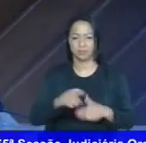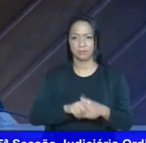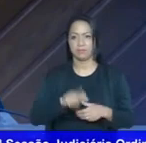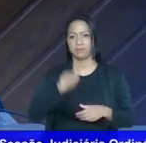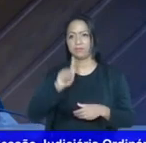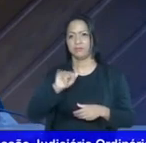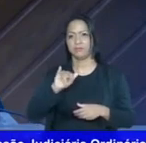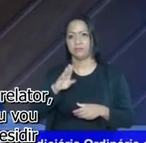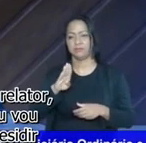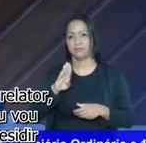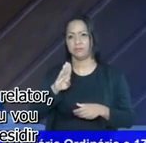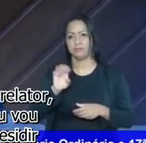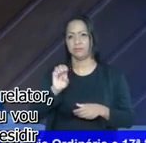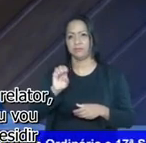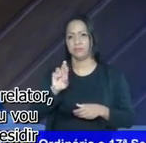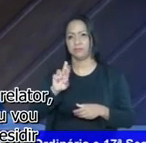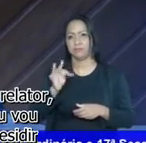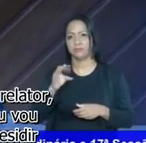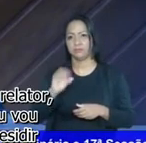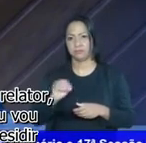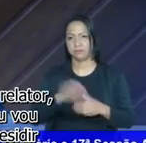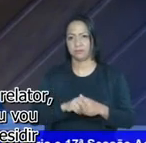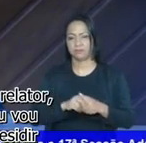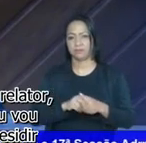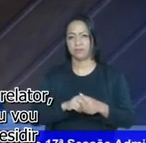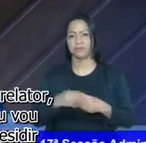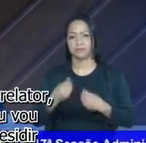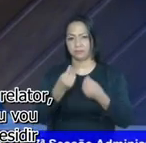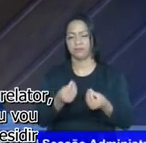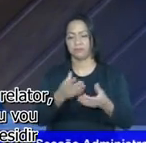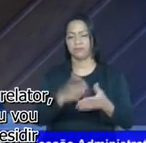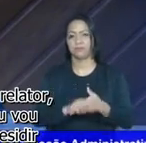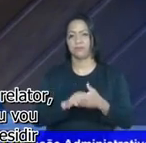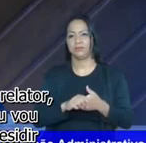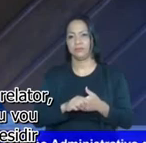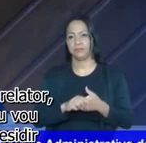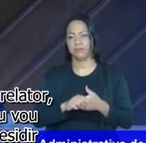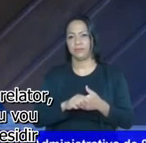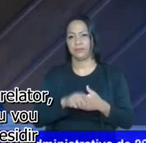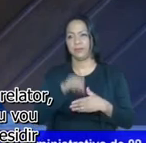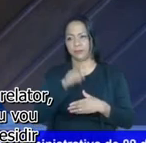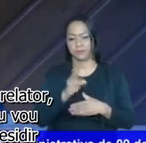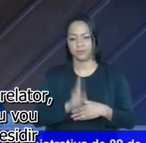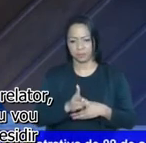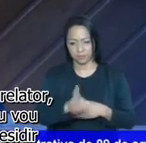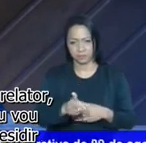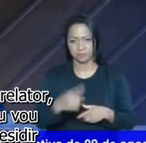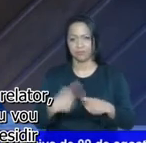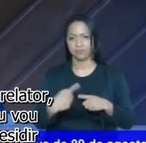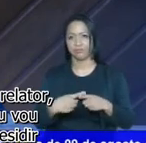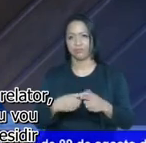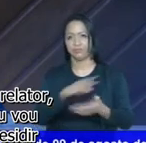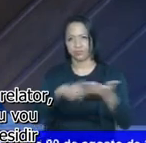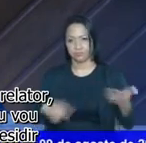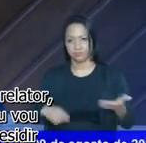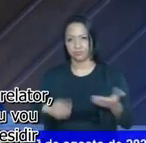ou tu vai passar a presidência? Porque tu é relator, né? Isso, eu passo a Vossa Excelência, tá? Eu vou só relatar